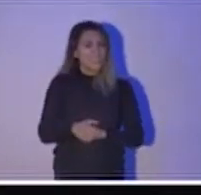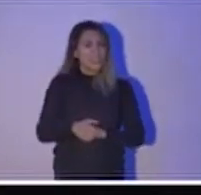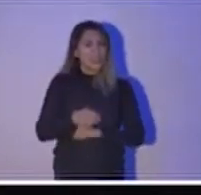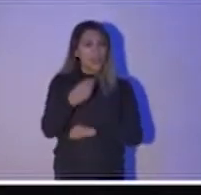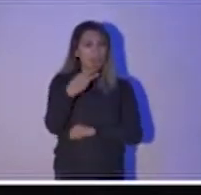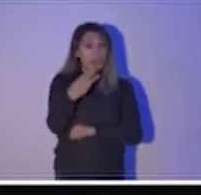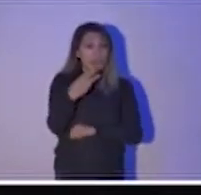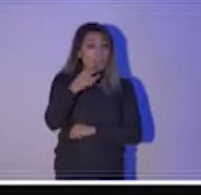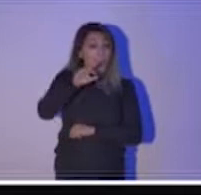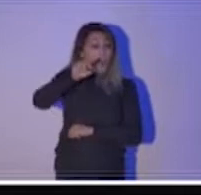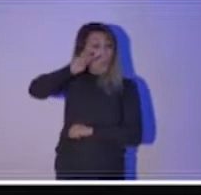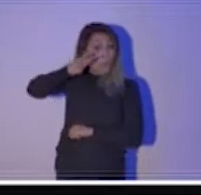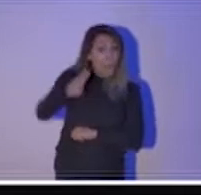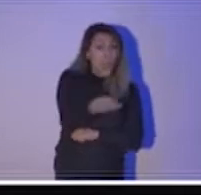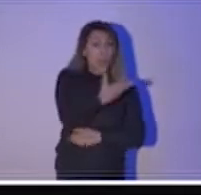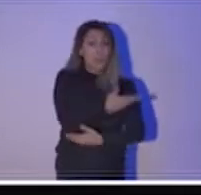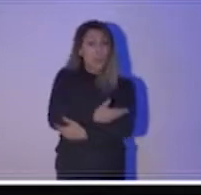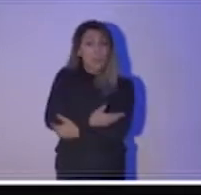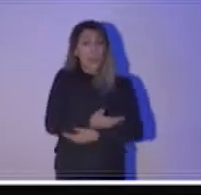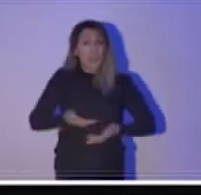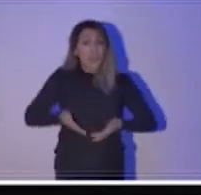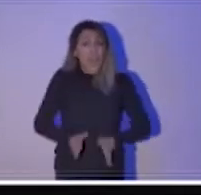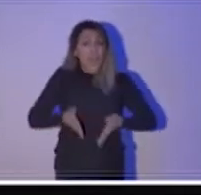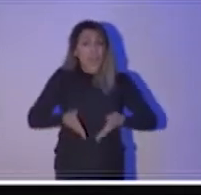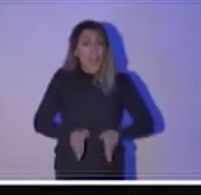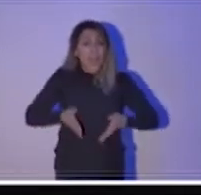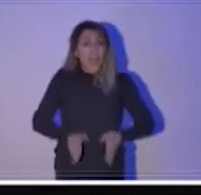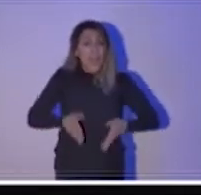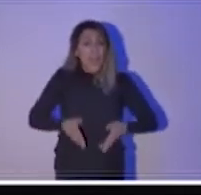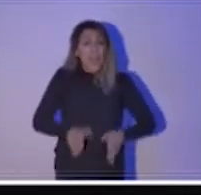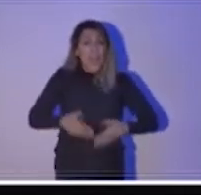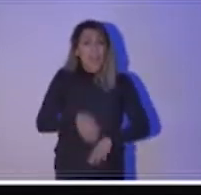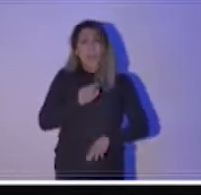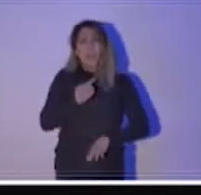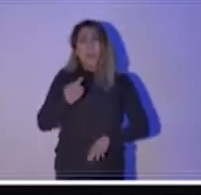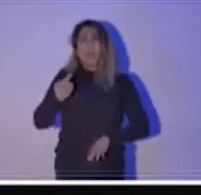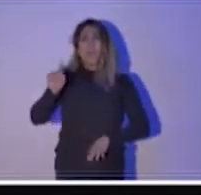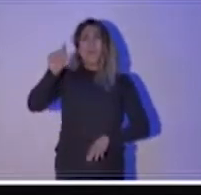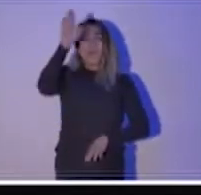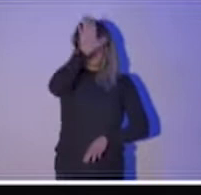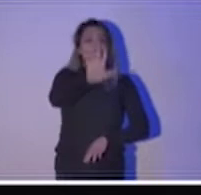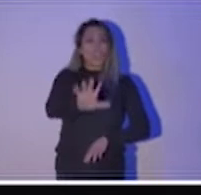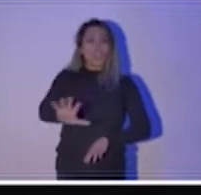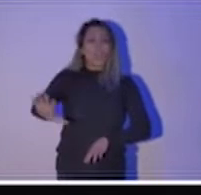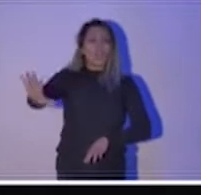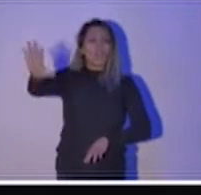mais de 3 milhões de bebês nascem todos os anos nesse país. Nós ainda temos um bônus demográfico. Mas